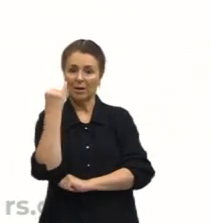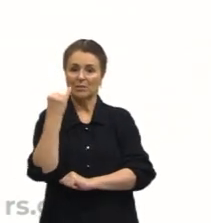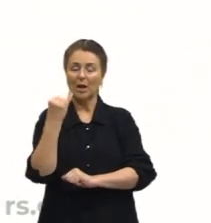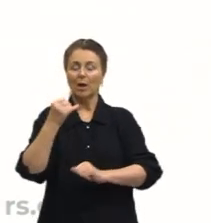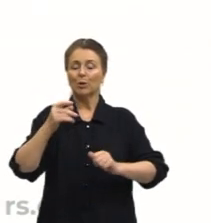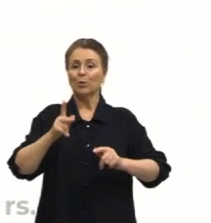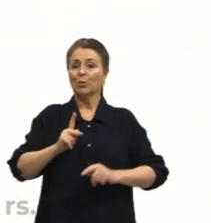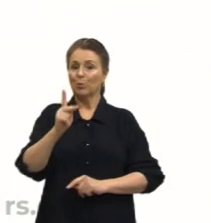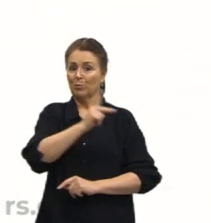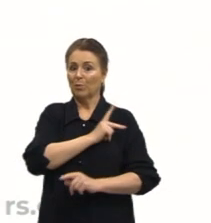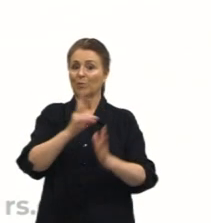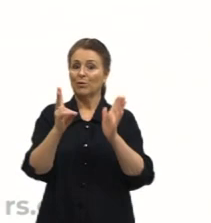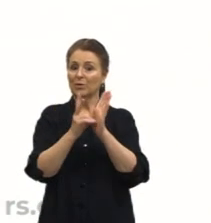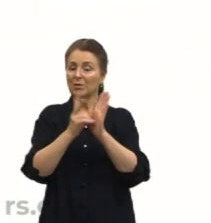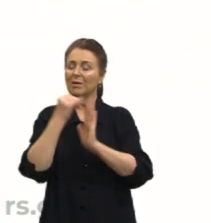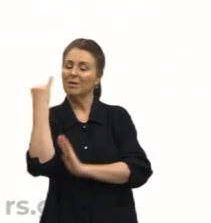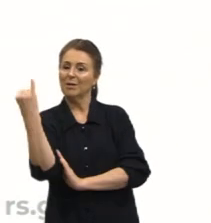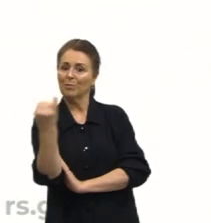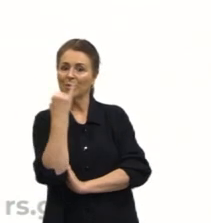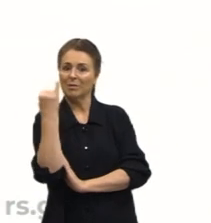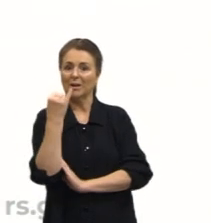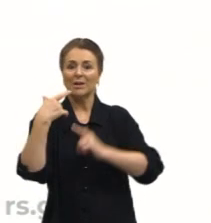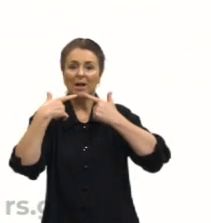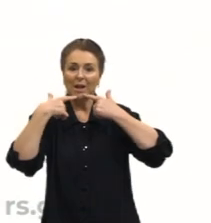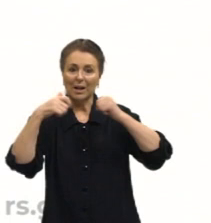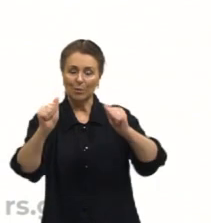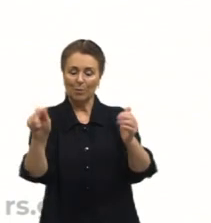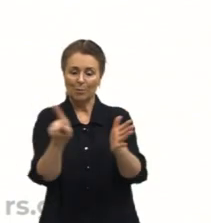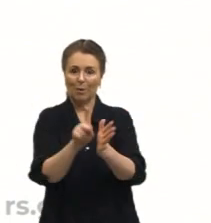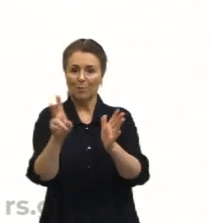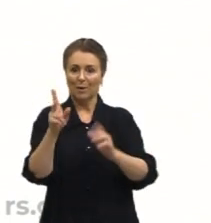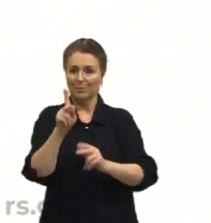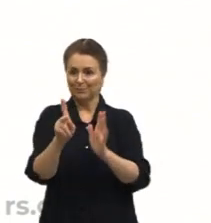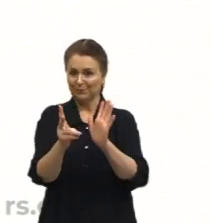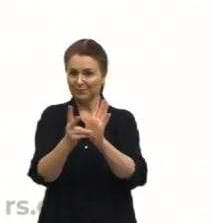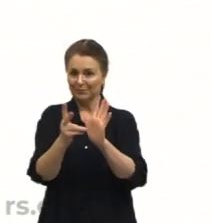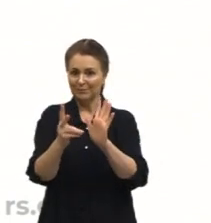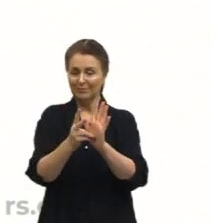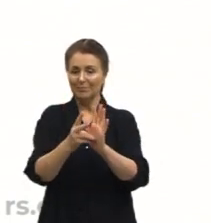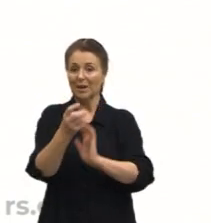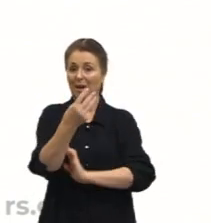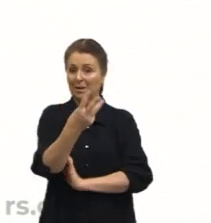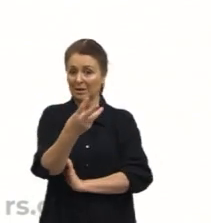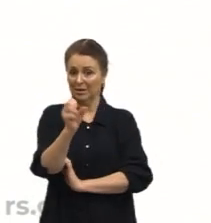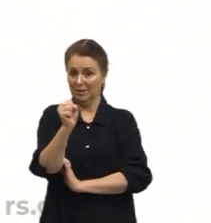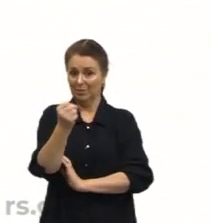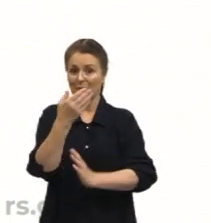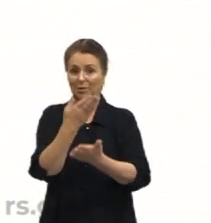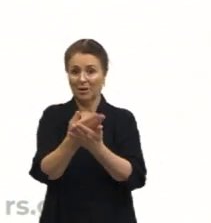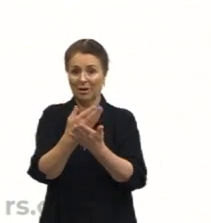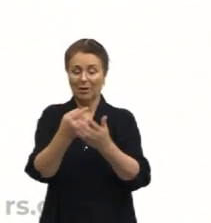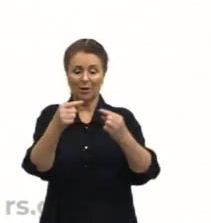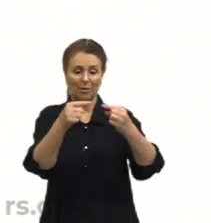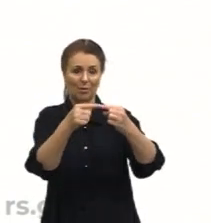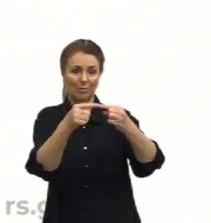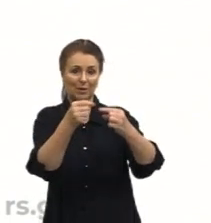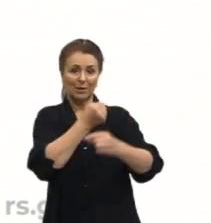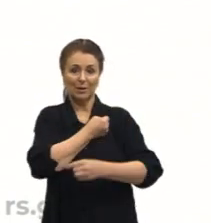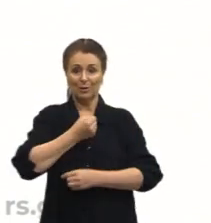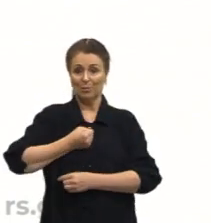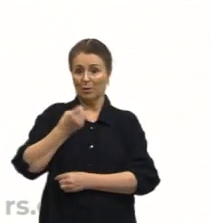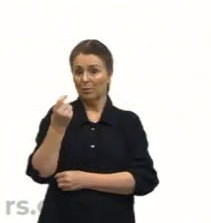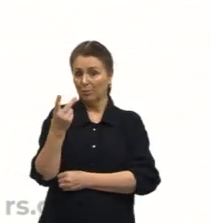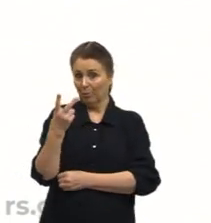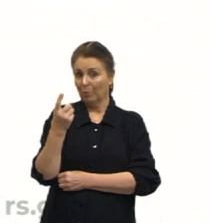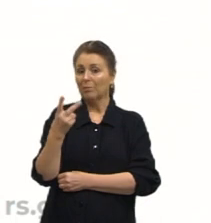indígenas a questão de número 38 vai dialogar diretamente com a nossa aula de número 12 que vocês cansaram